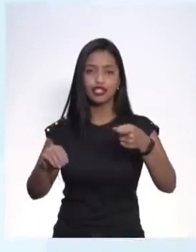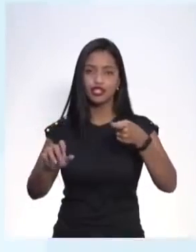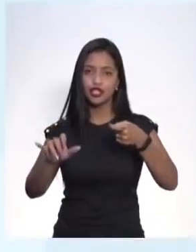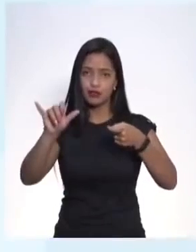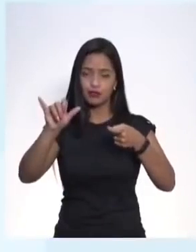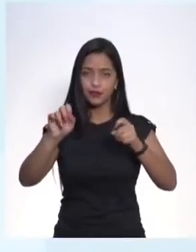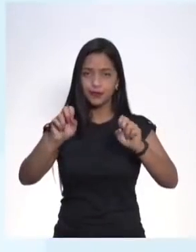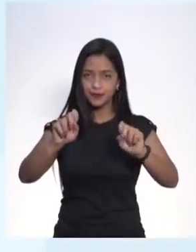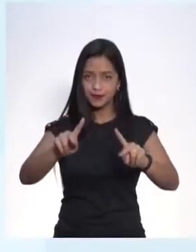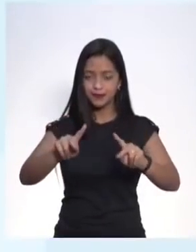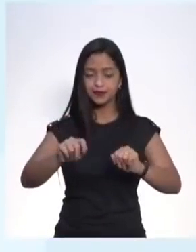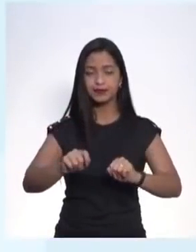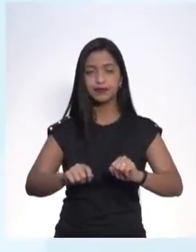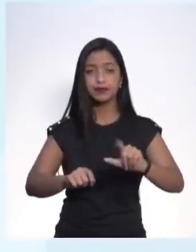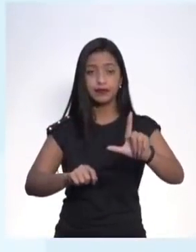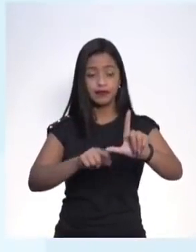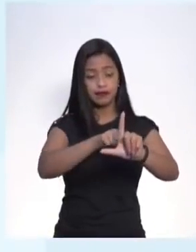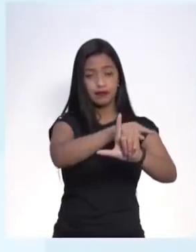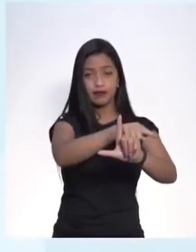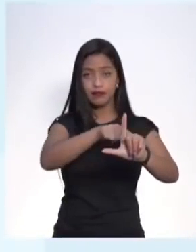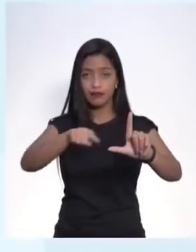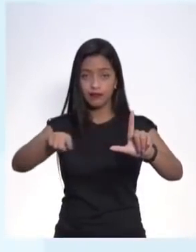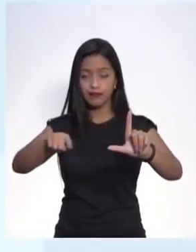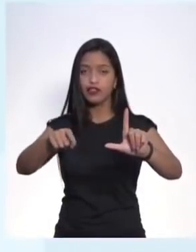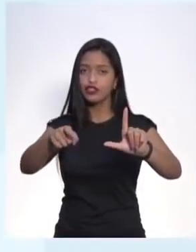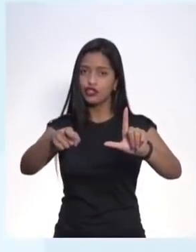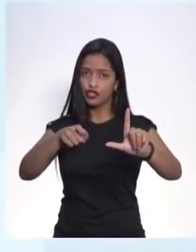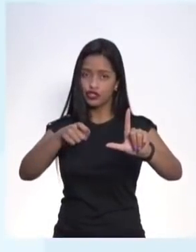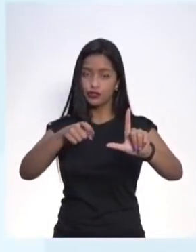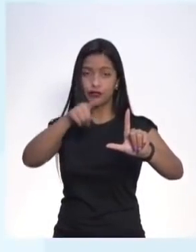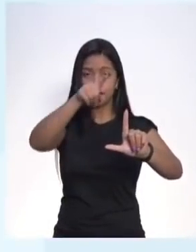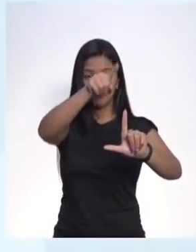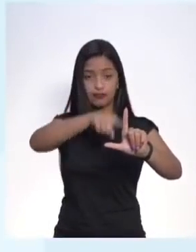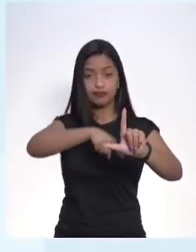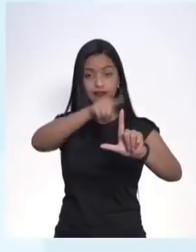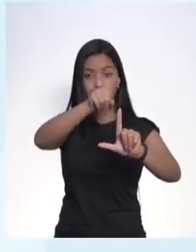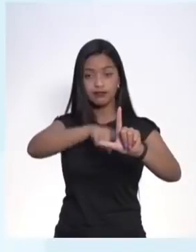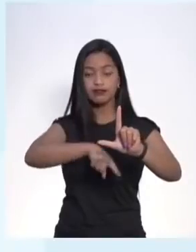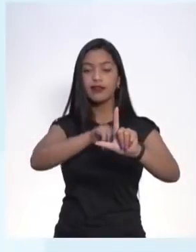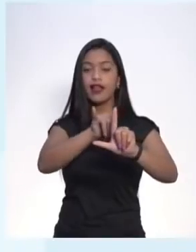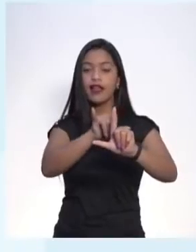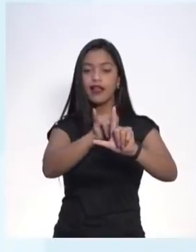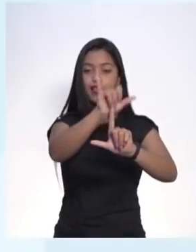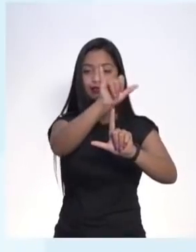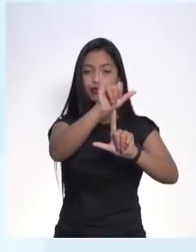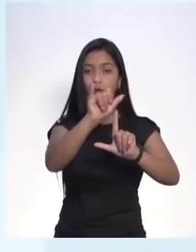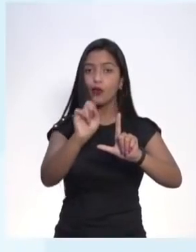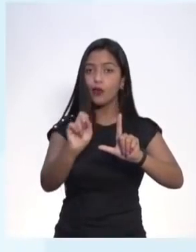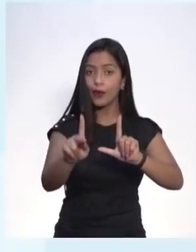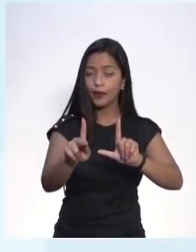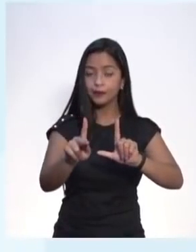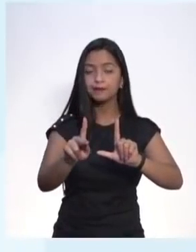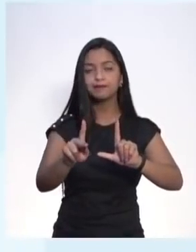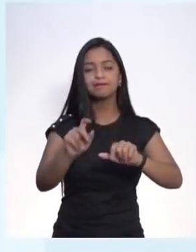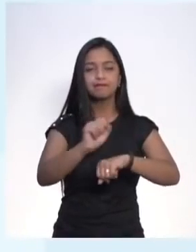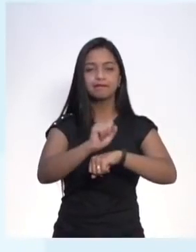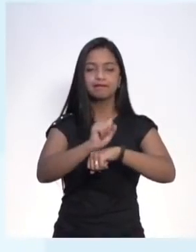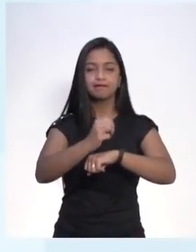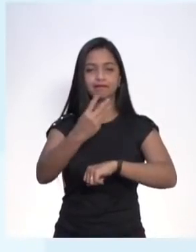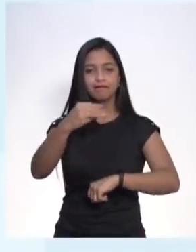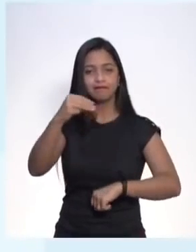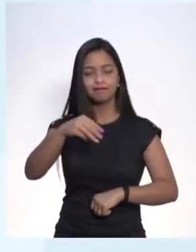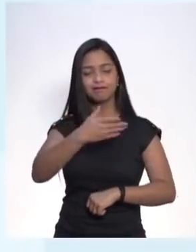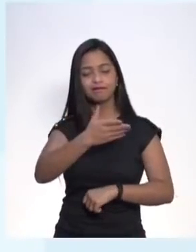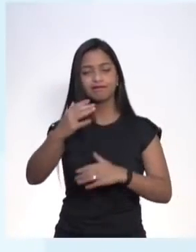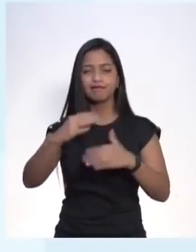gente identificar. Sim. X é a horizontal, né, e o Y aí é a reta vertical, beleza? Então, 3 minutinhos,